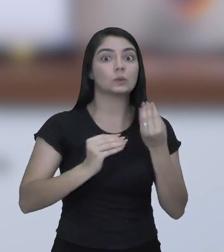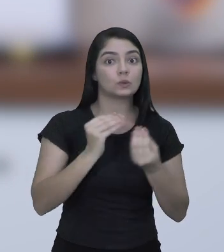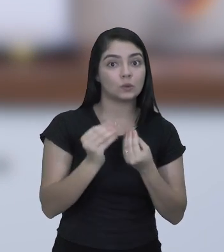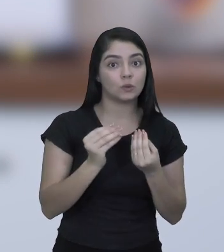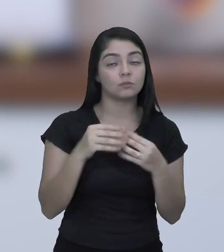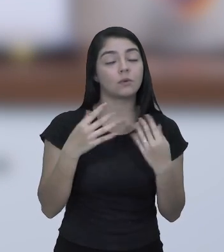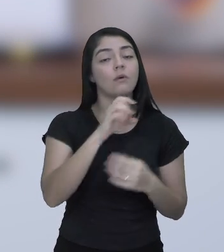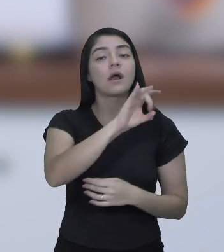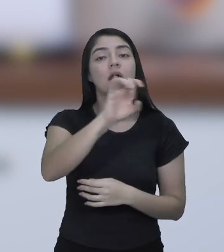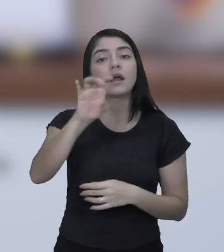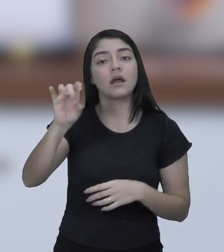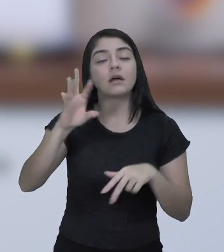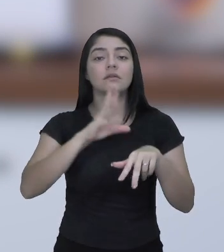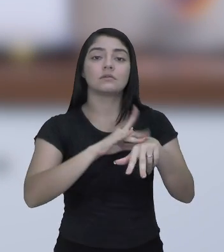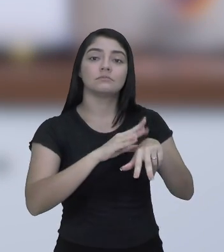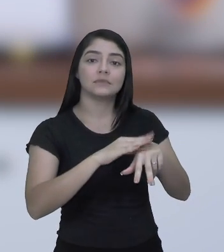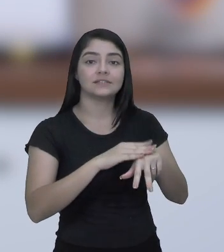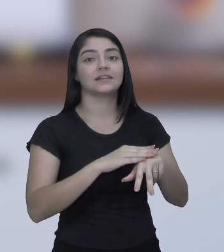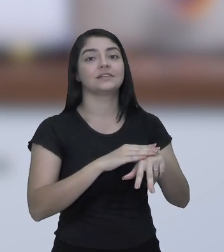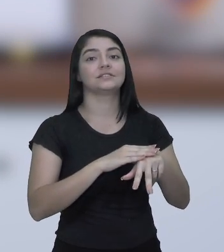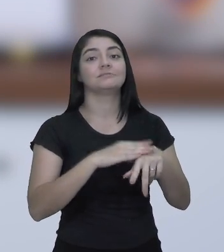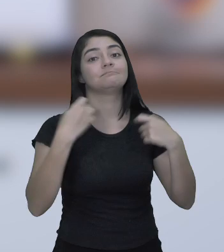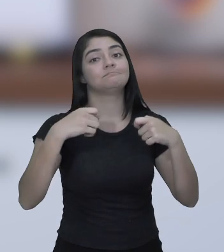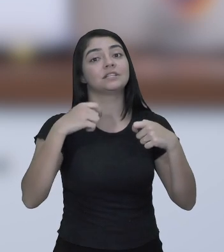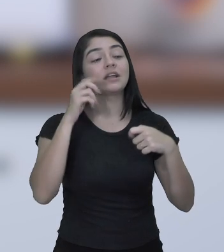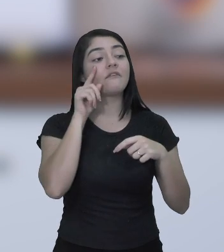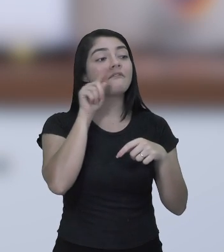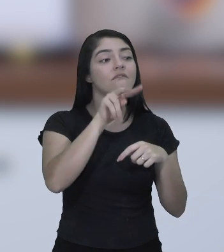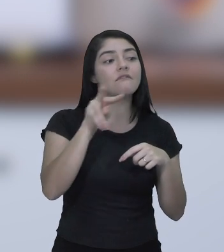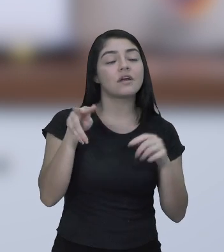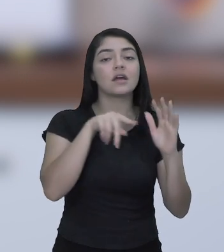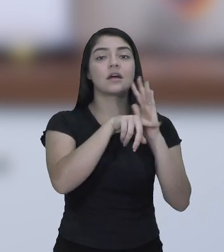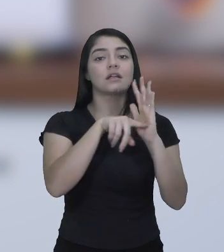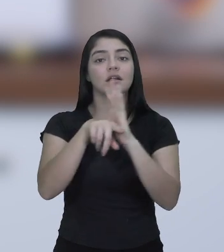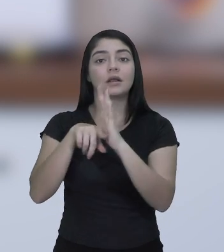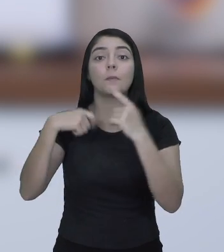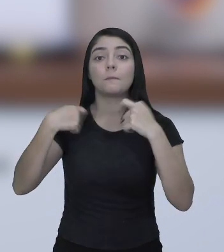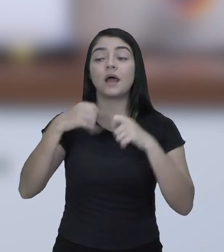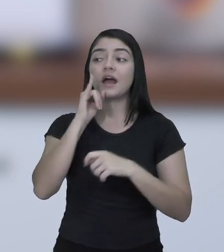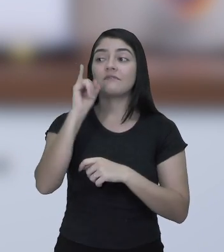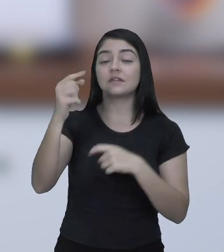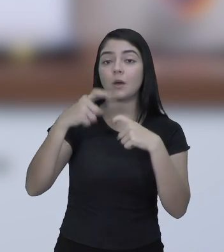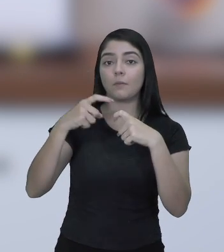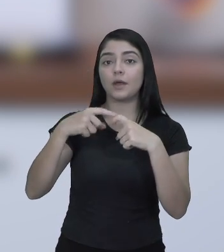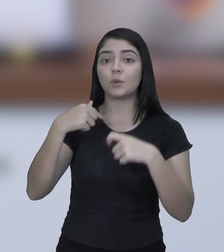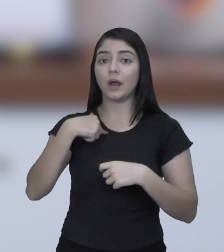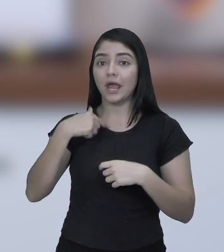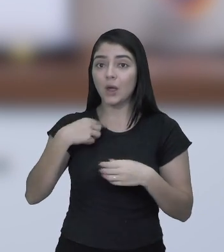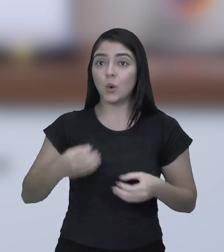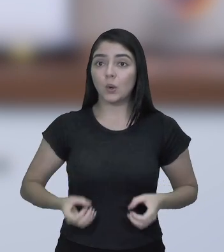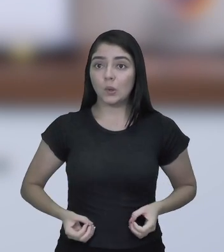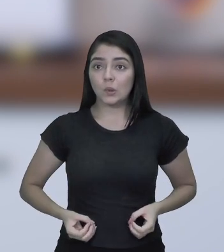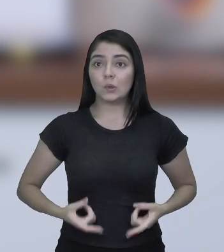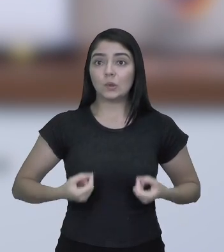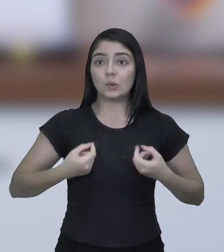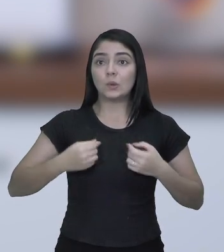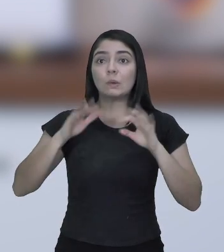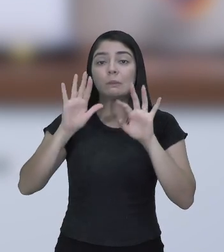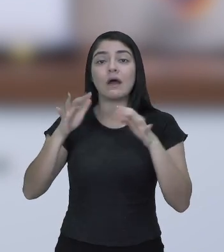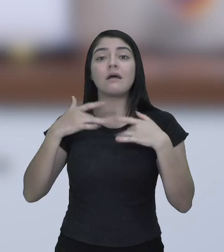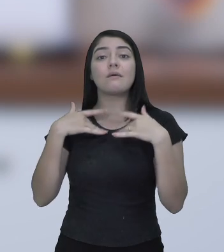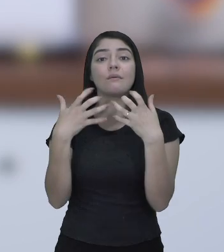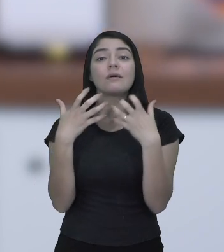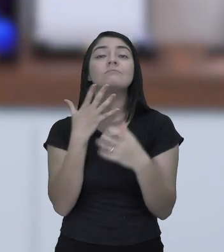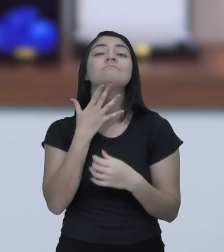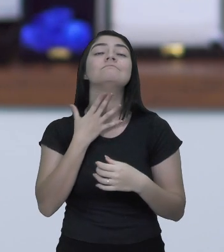pacientes tem que referir ao médico esse desejo de engravidar. As doenças mais iniciais, aquela em que o tumor